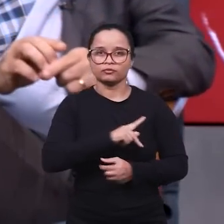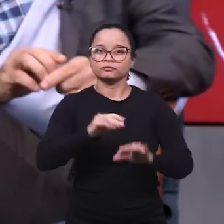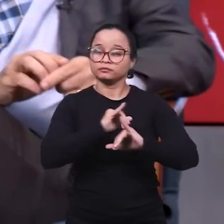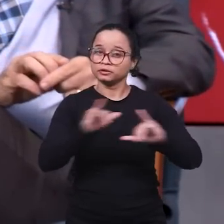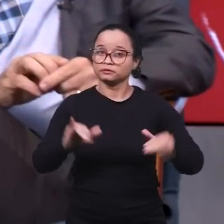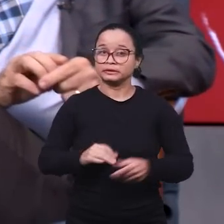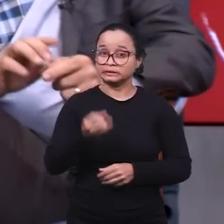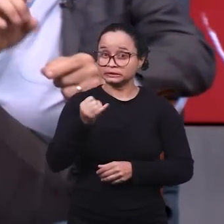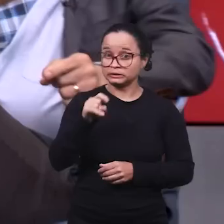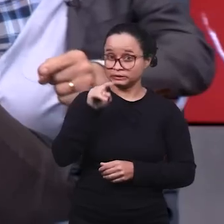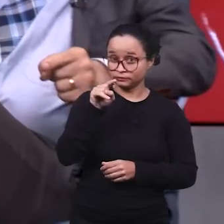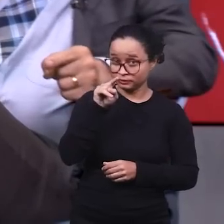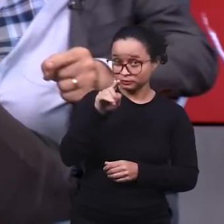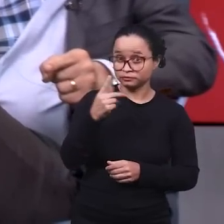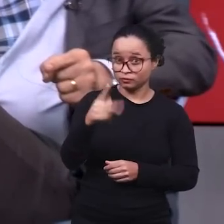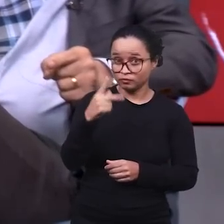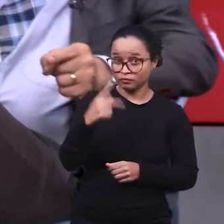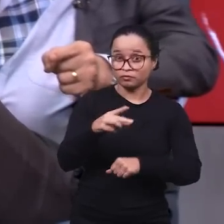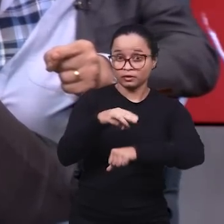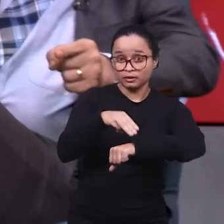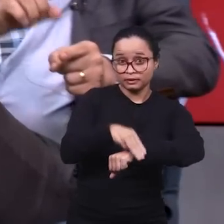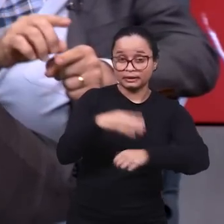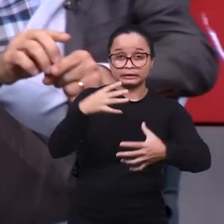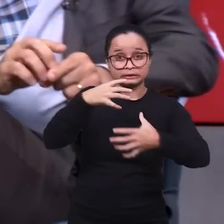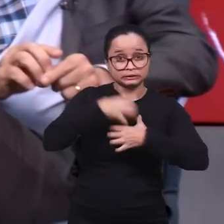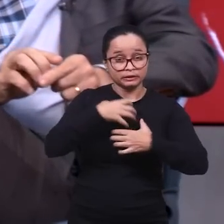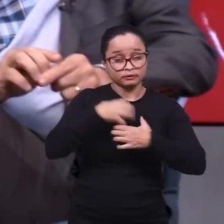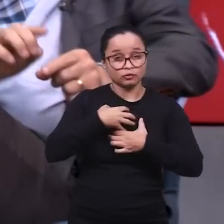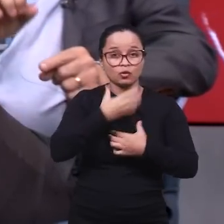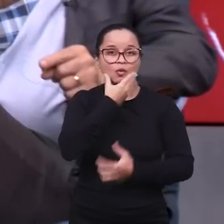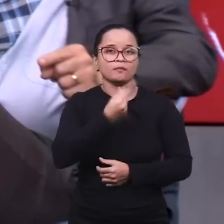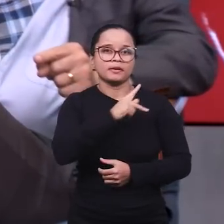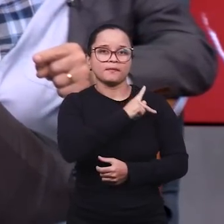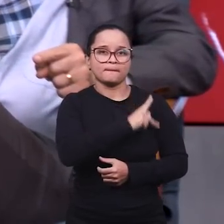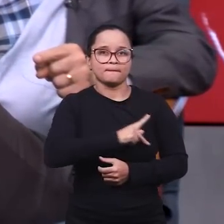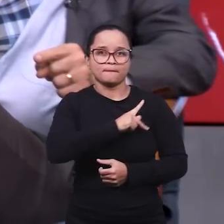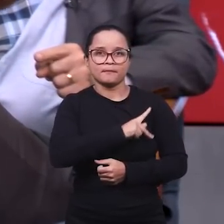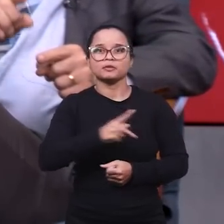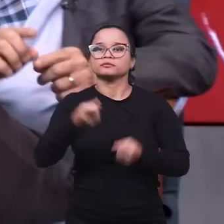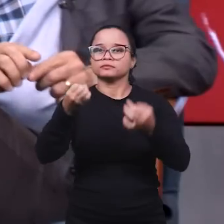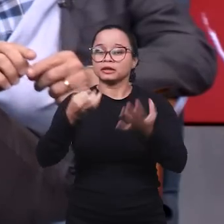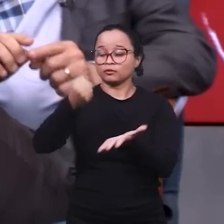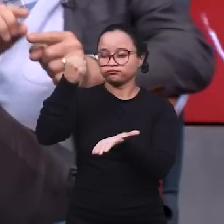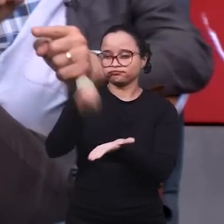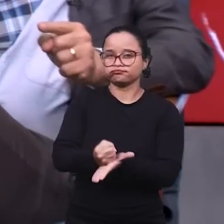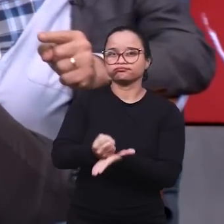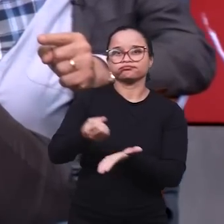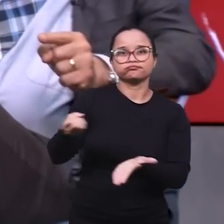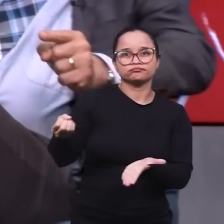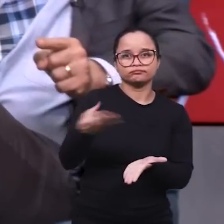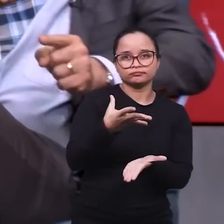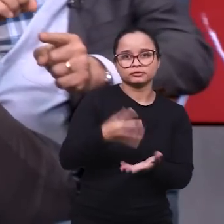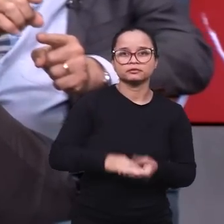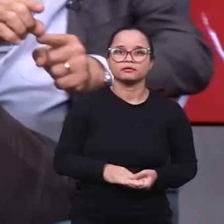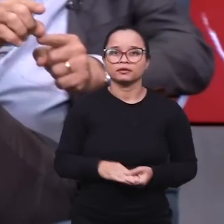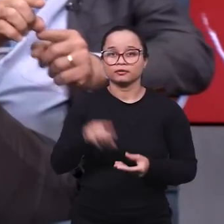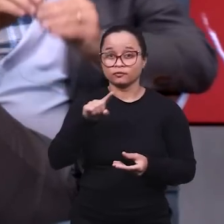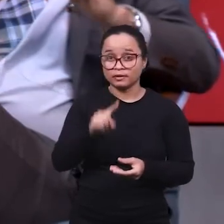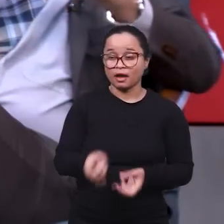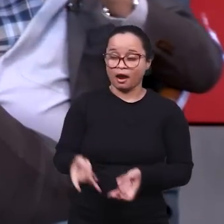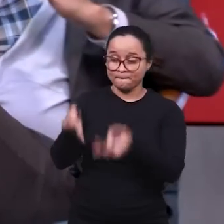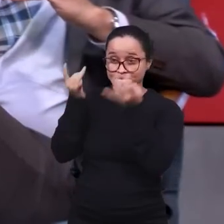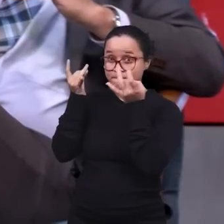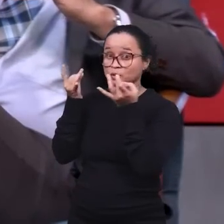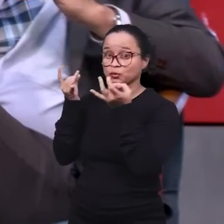ministério é nessa forma que Paulo cita, do novo pacto, quando você abandona o novo